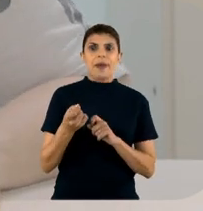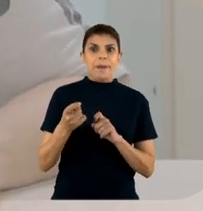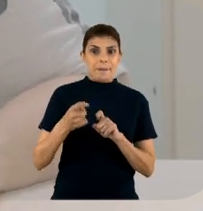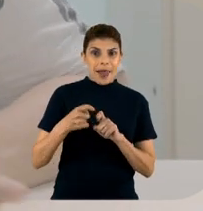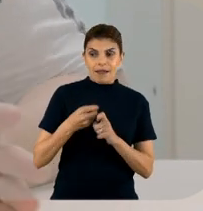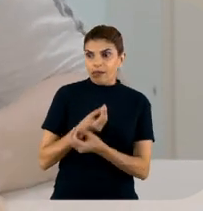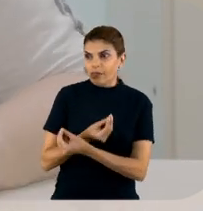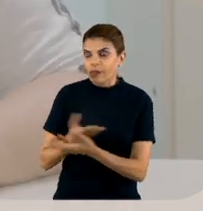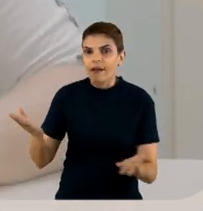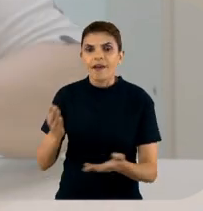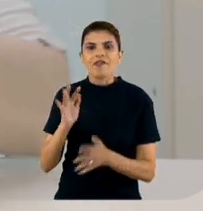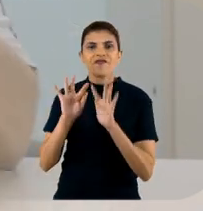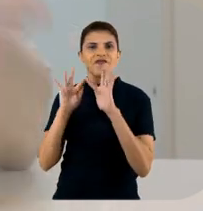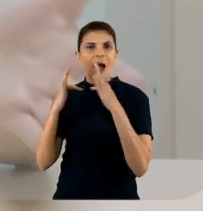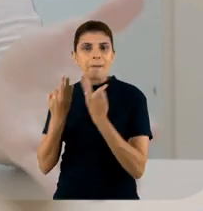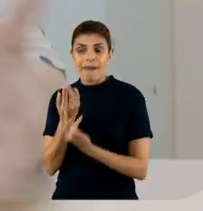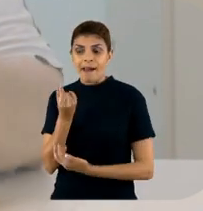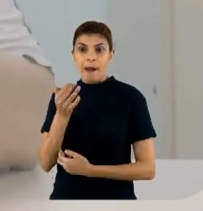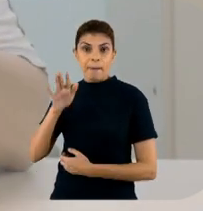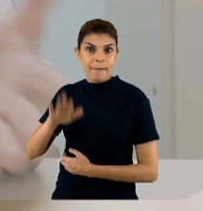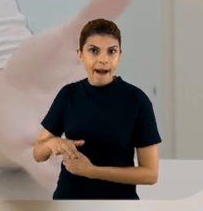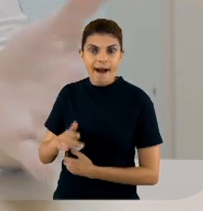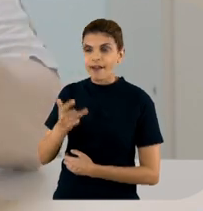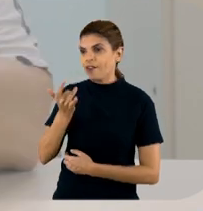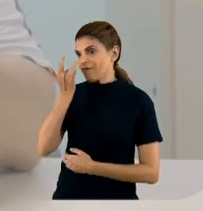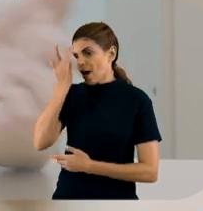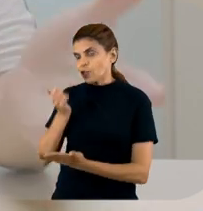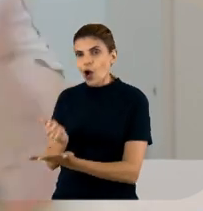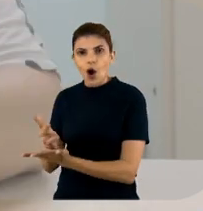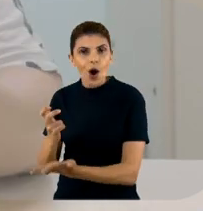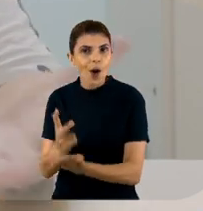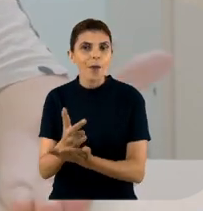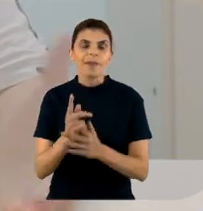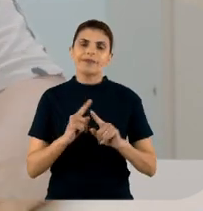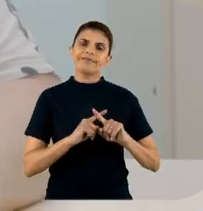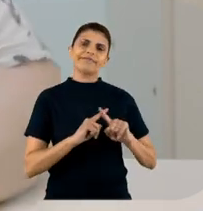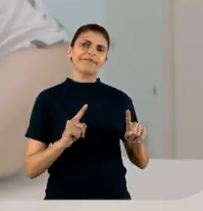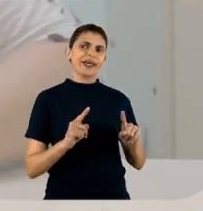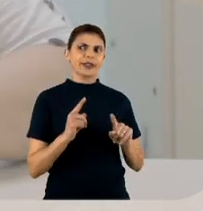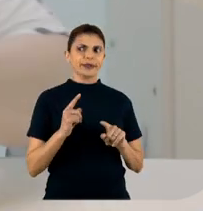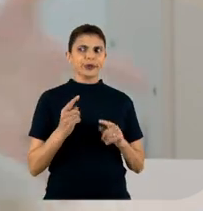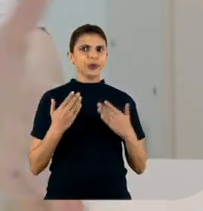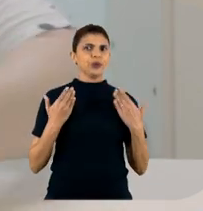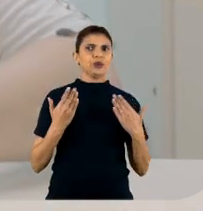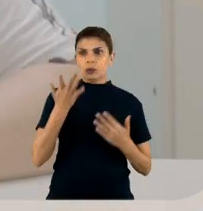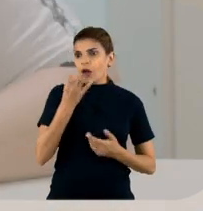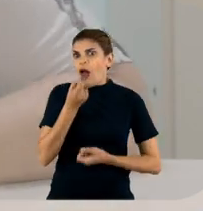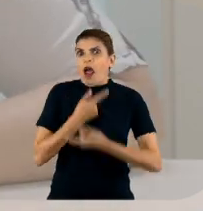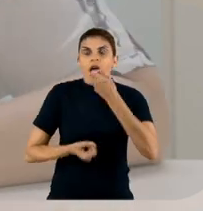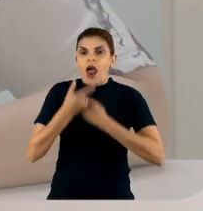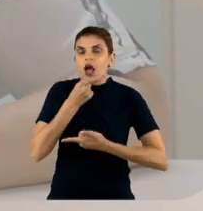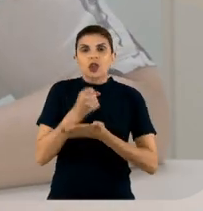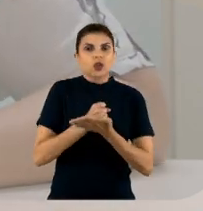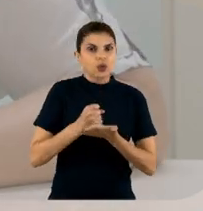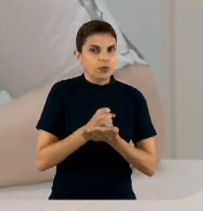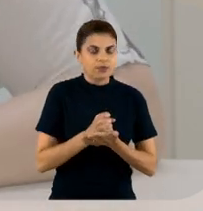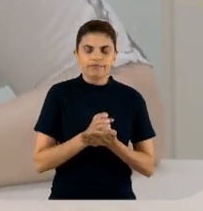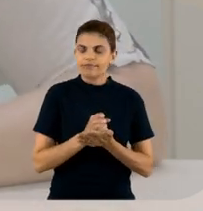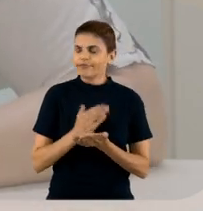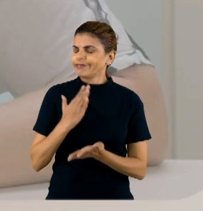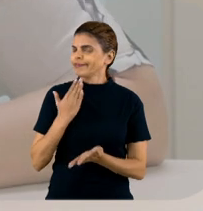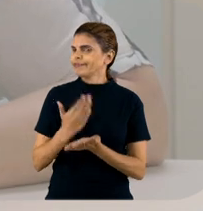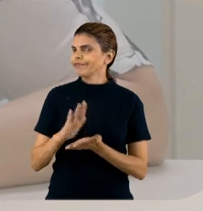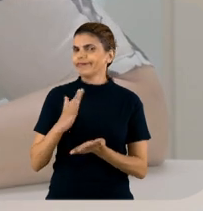para familiar Porque é tão é barato fácil de obter na dúvida as pessoas querem usar